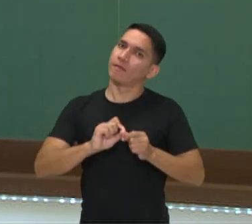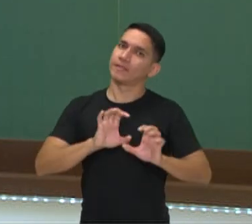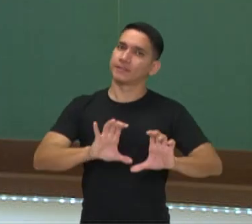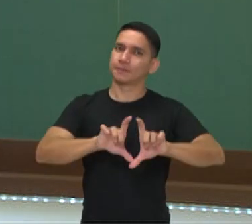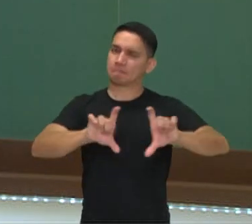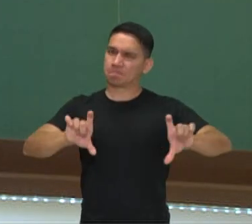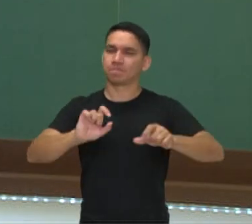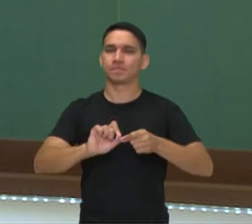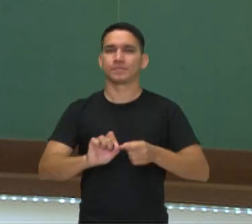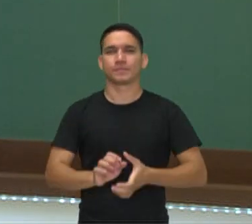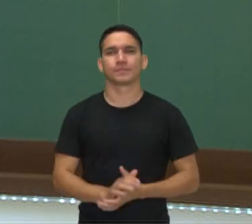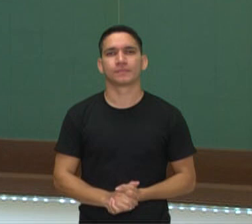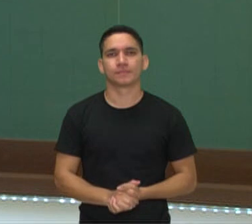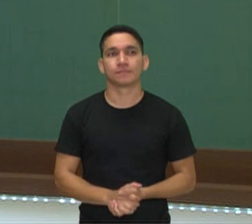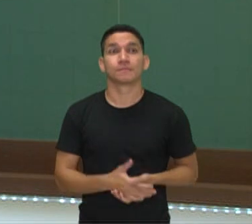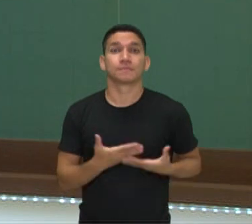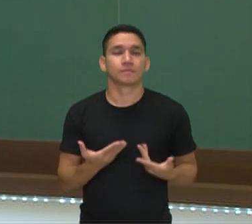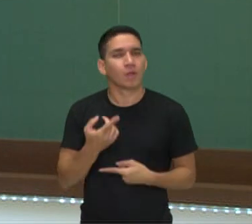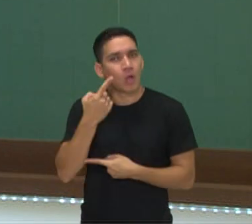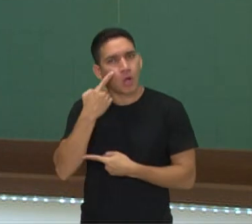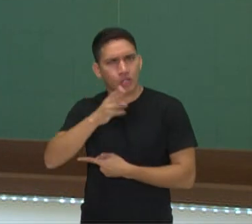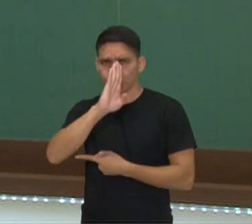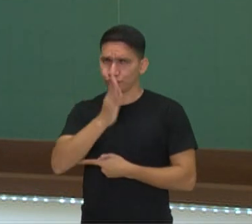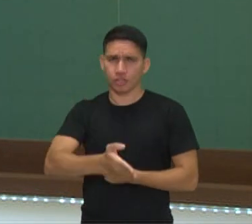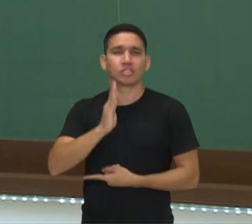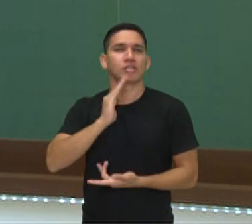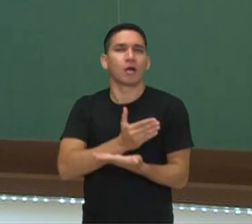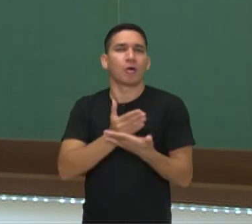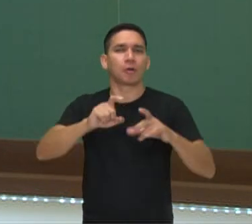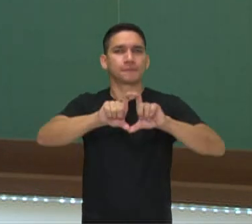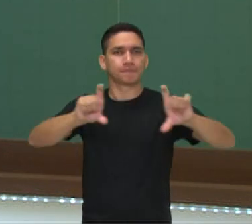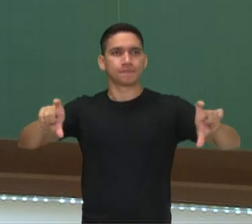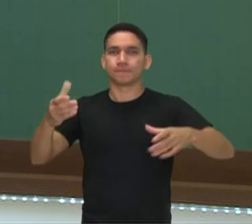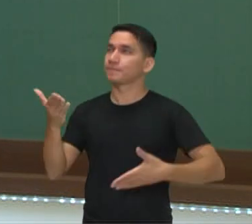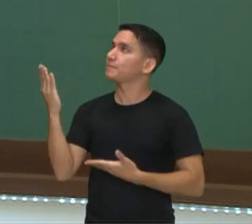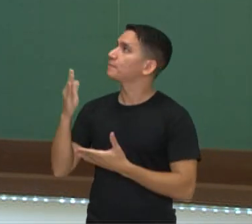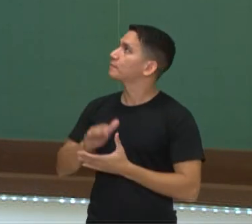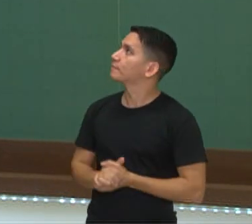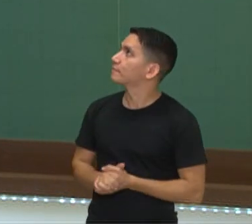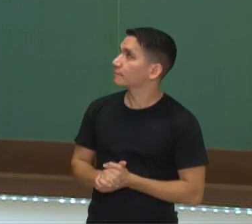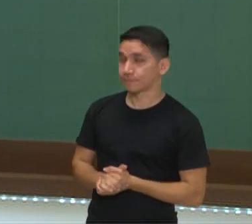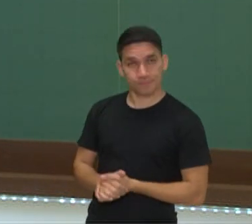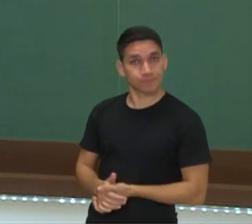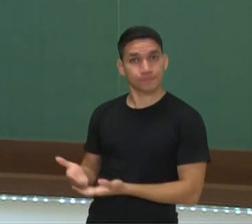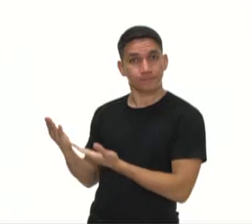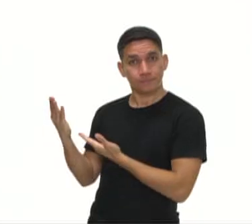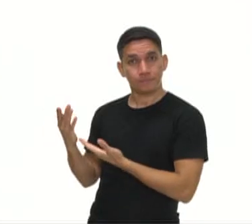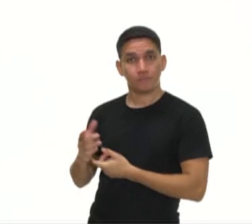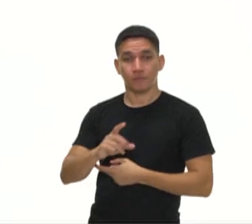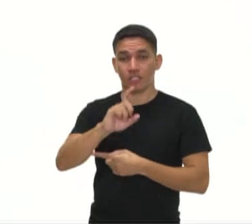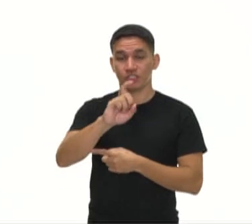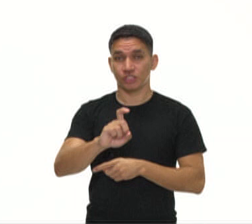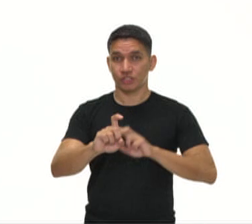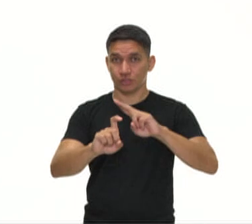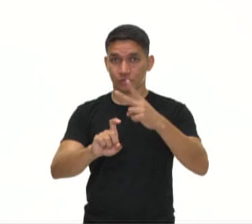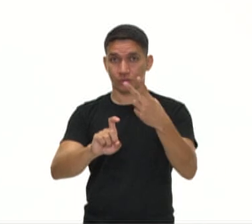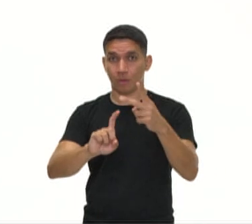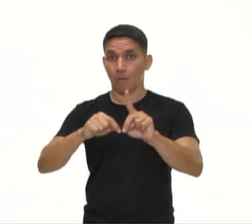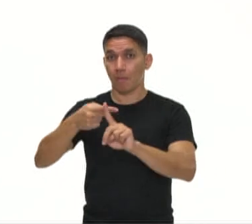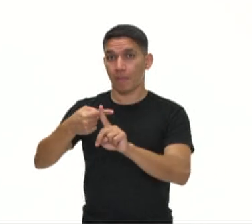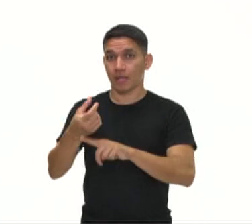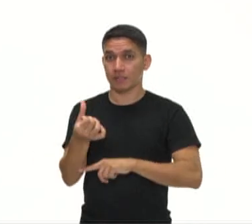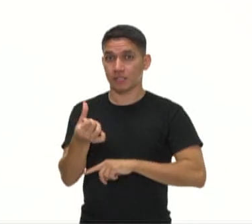formato. Então, vamos direto para a equação. Vamos resolver essa equação aqui, ó, x²